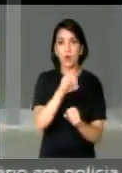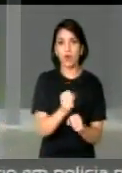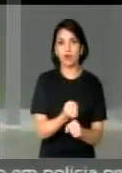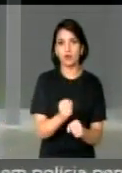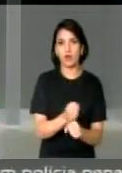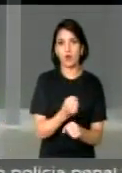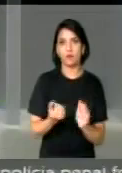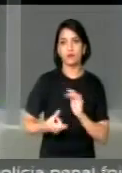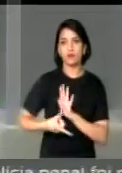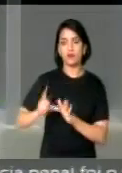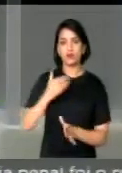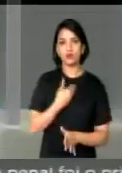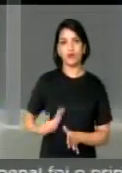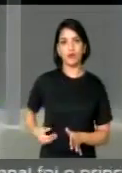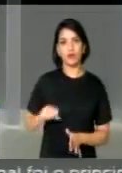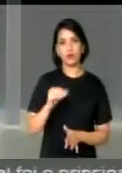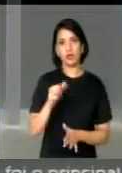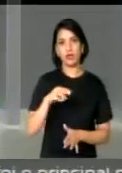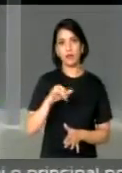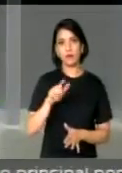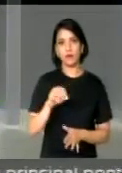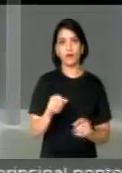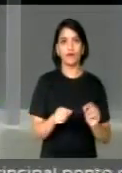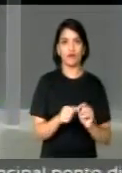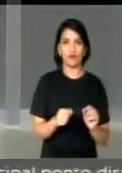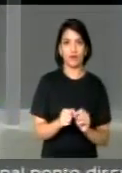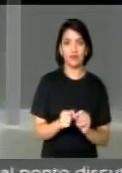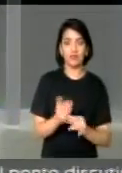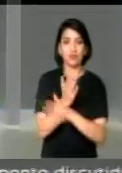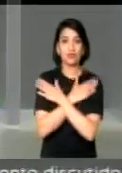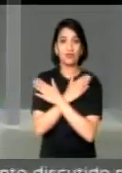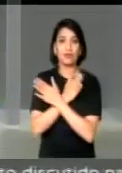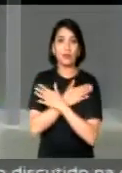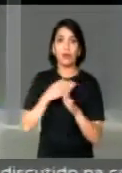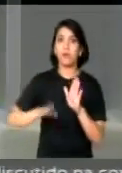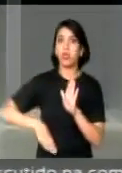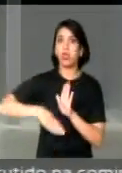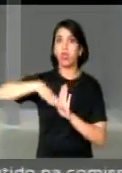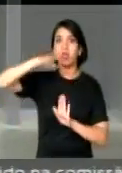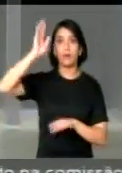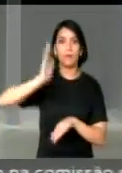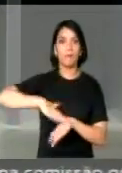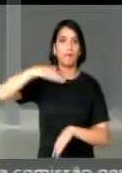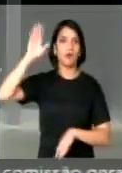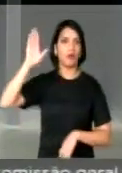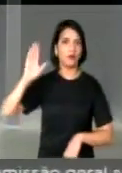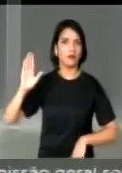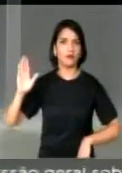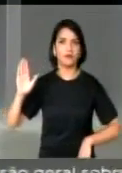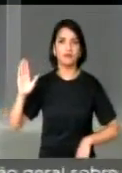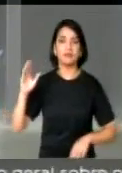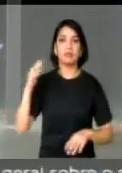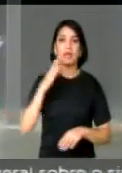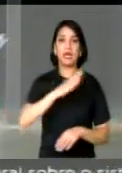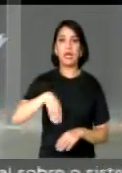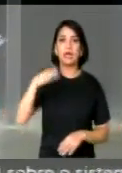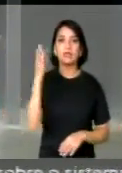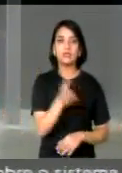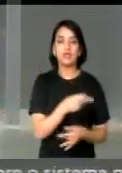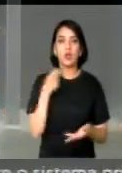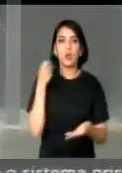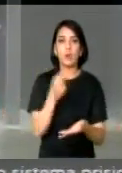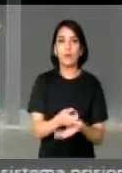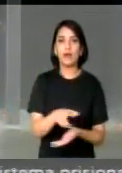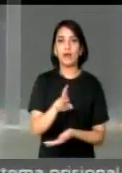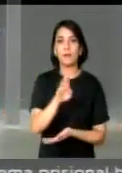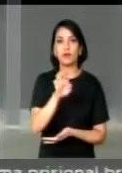Camilo, fez aumentar o desemprego que estava em queda desde 2011, cancelou o pagamento do Renda